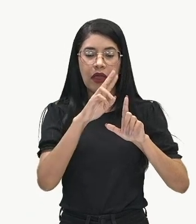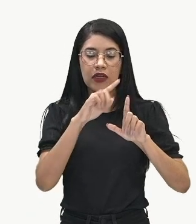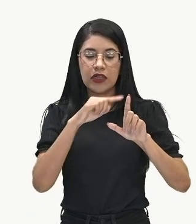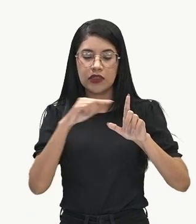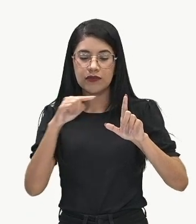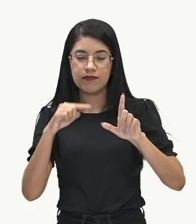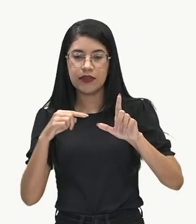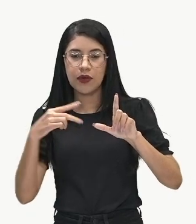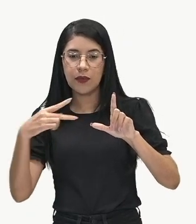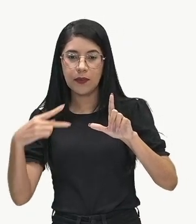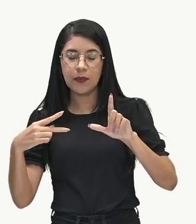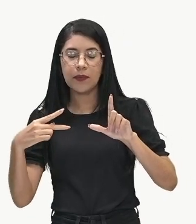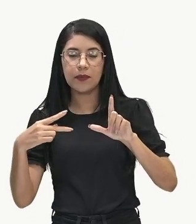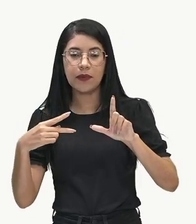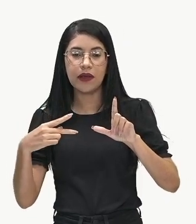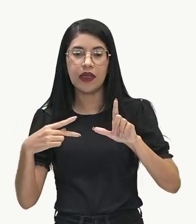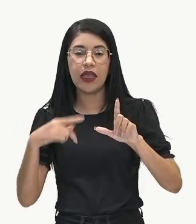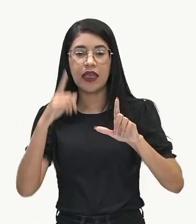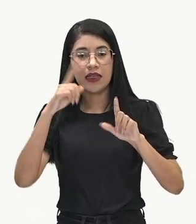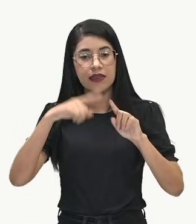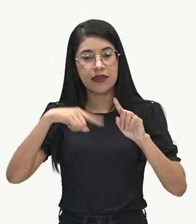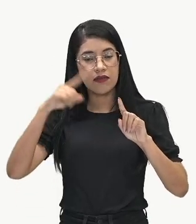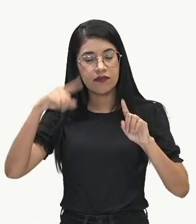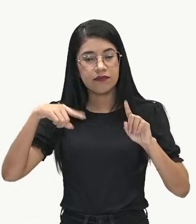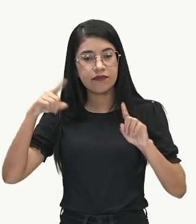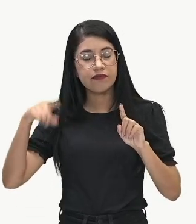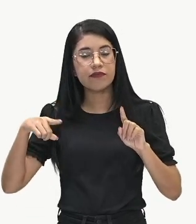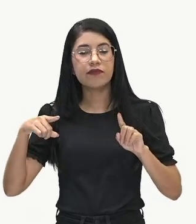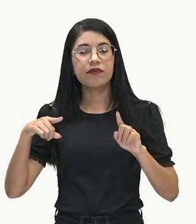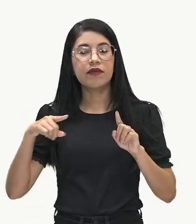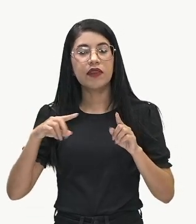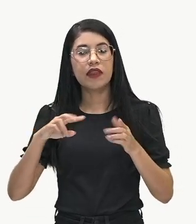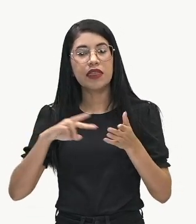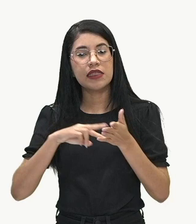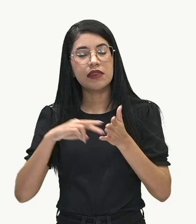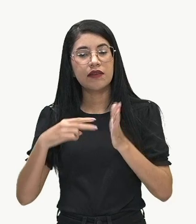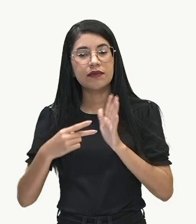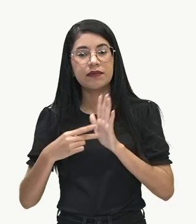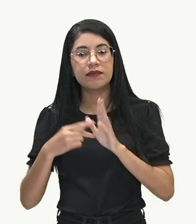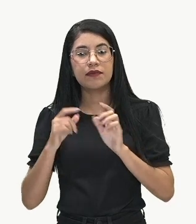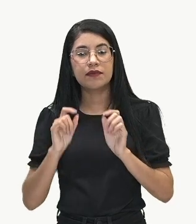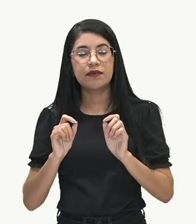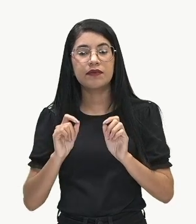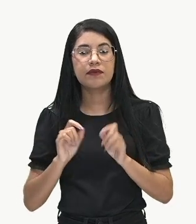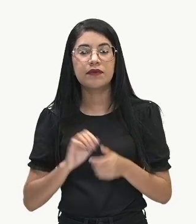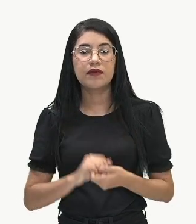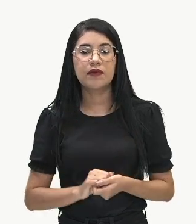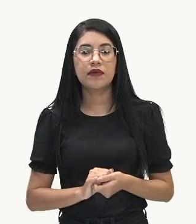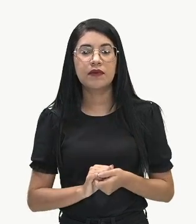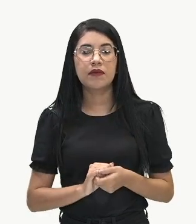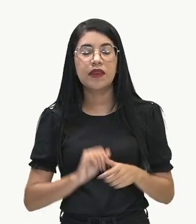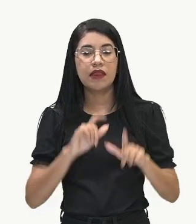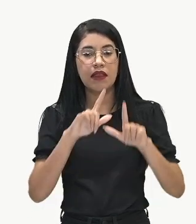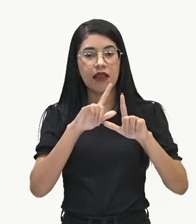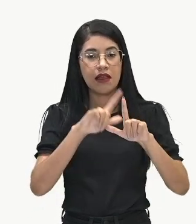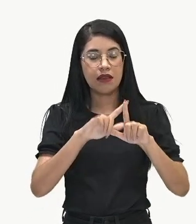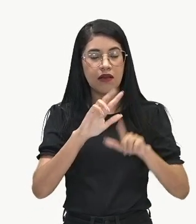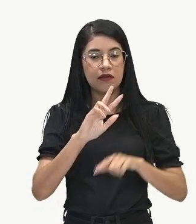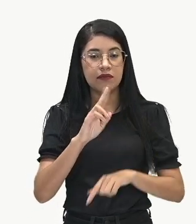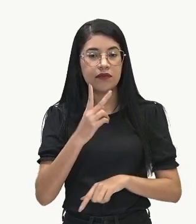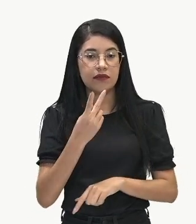essa variação, esse espaço daqui até aqui, é chamado de